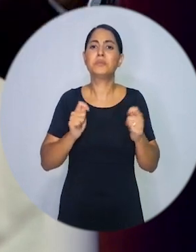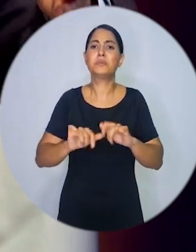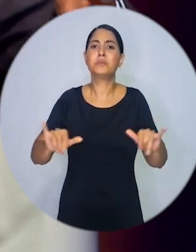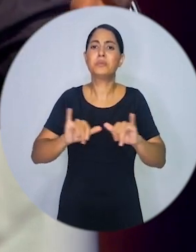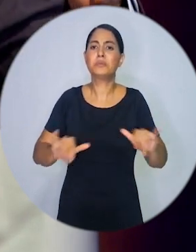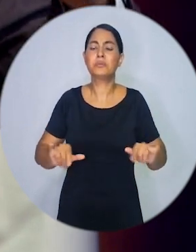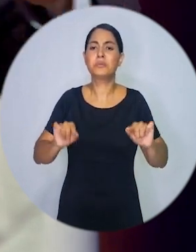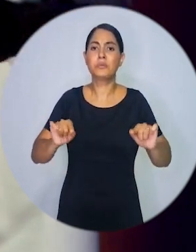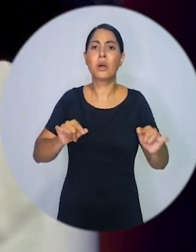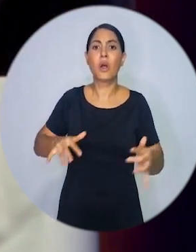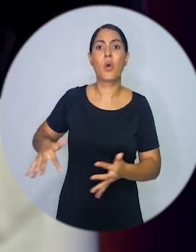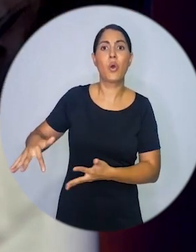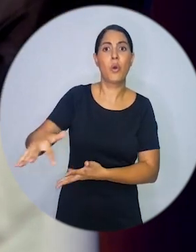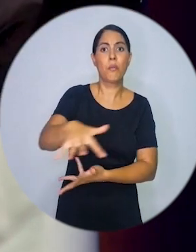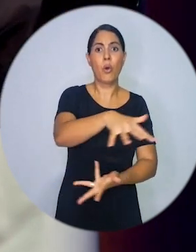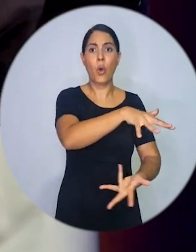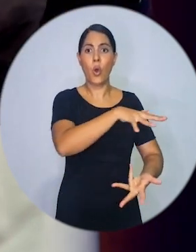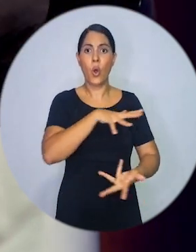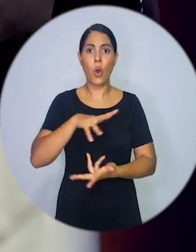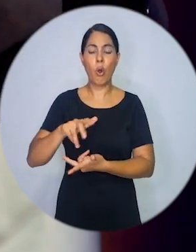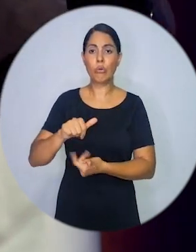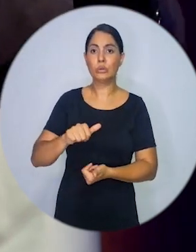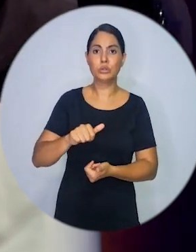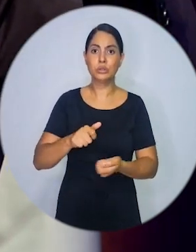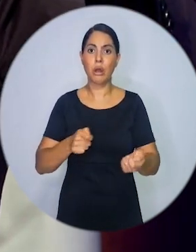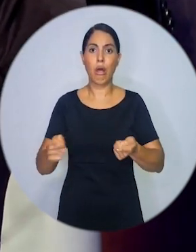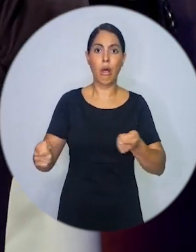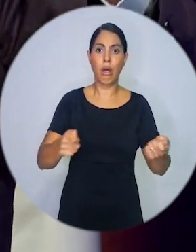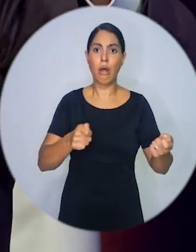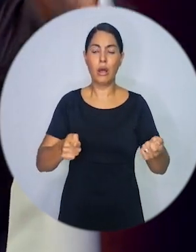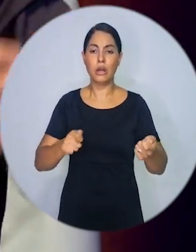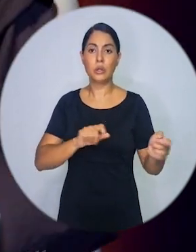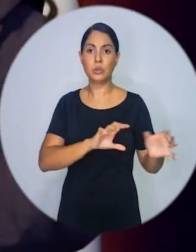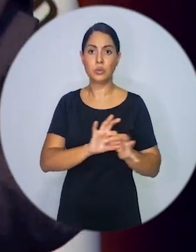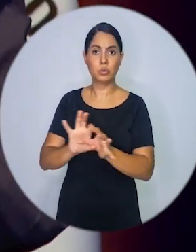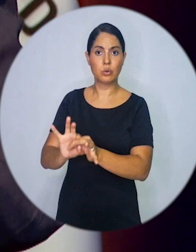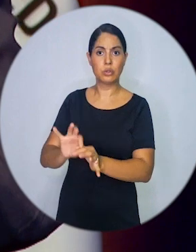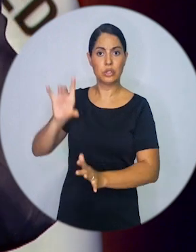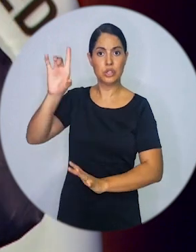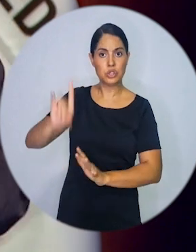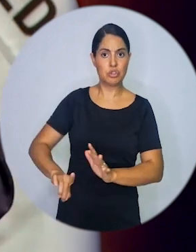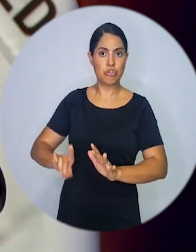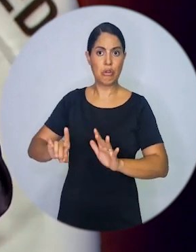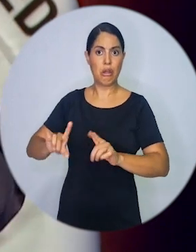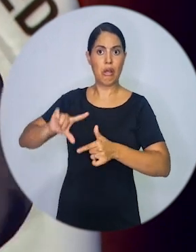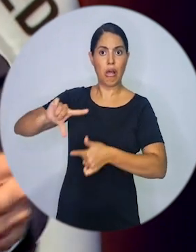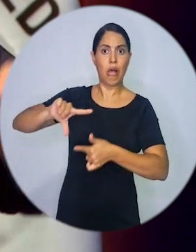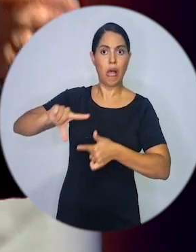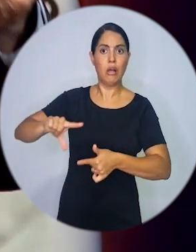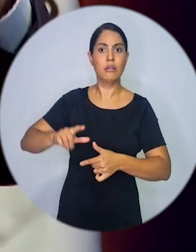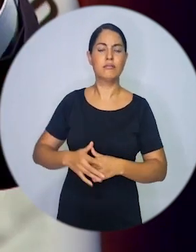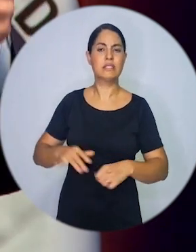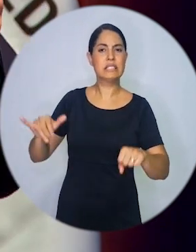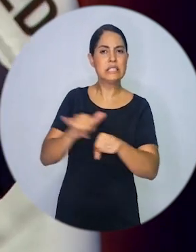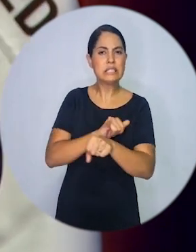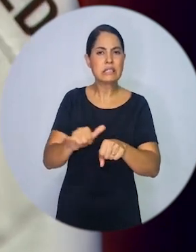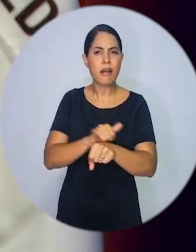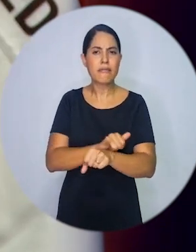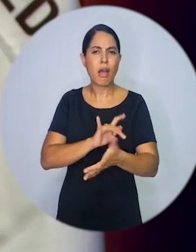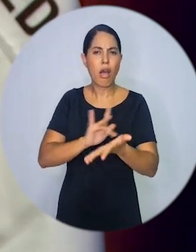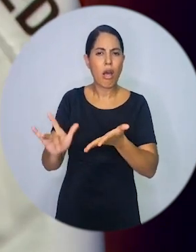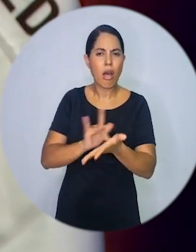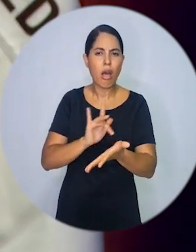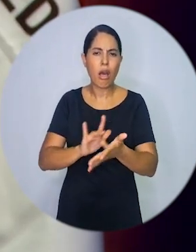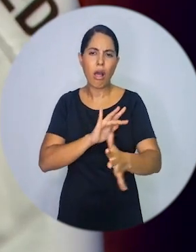vendo hoje na imprensa é uma articulação global extremista de extrema direita que se utiliza